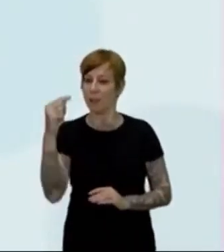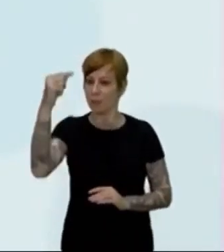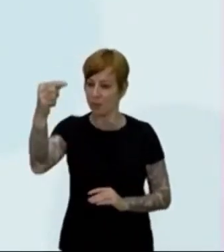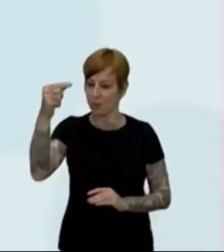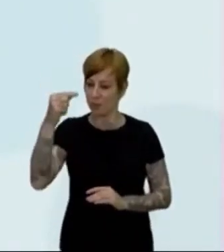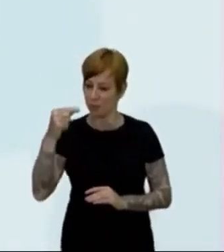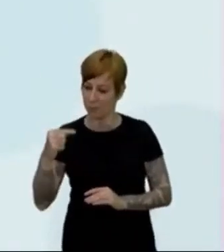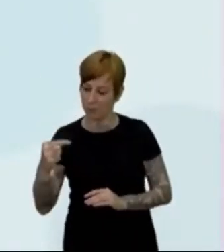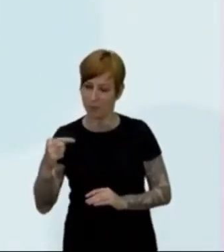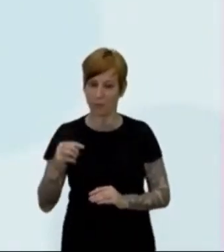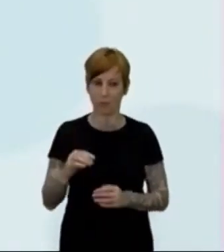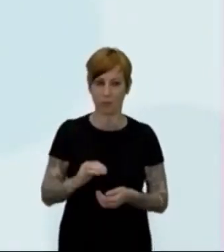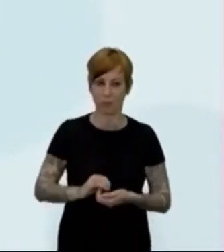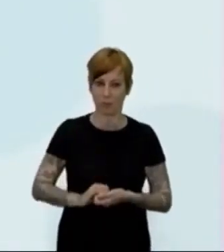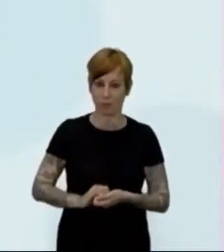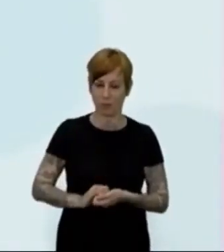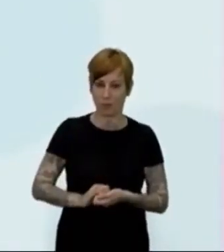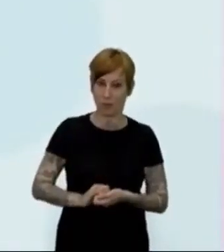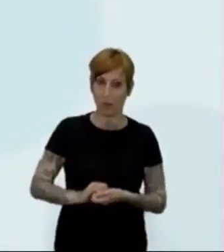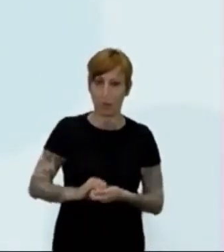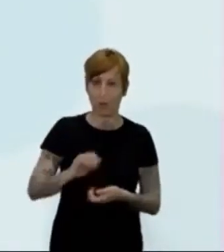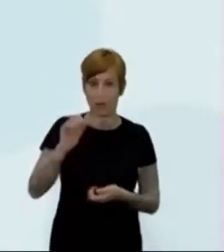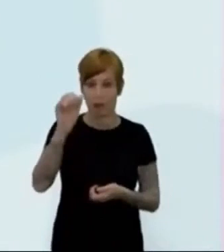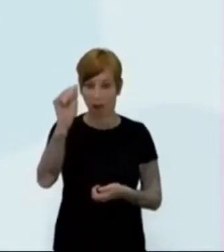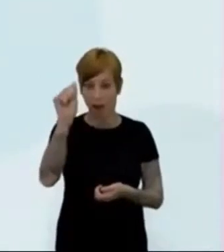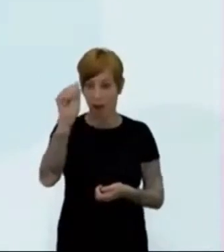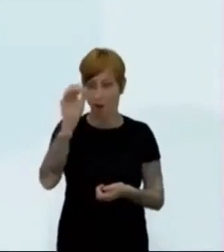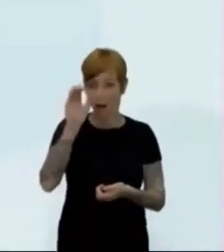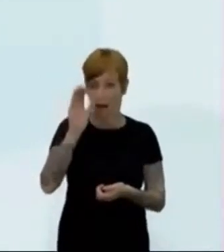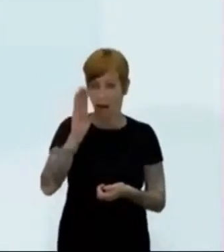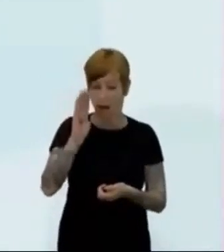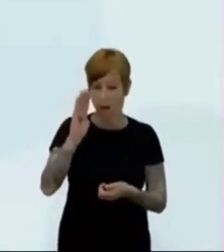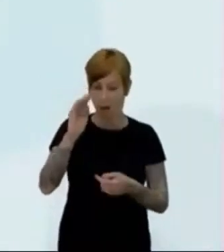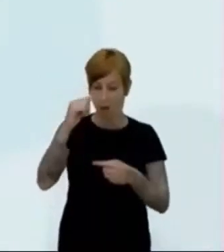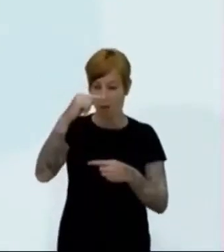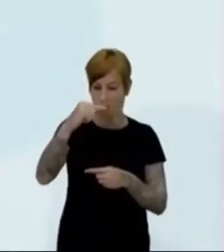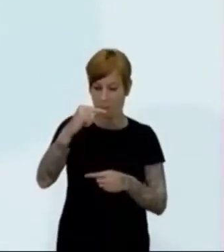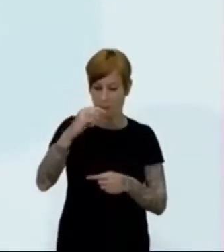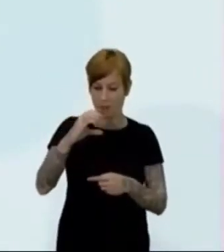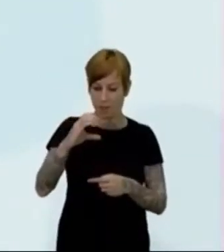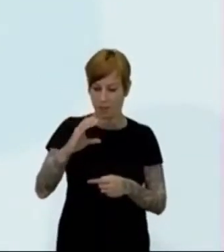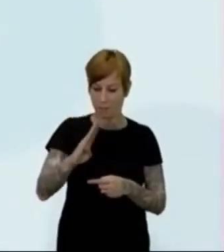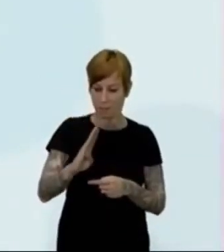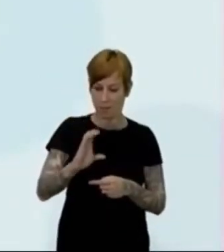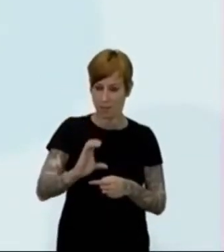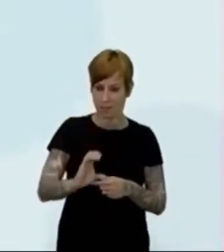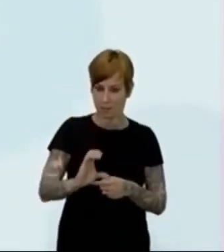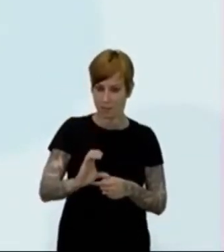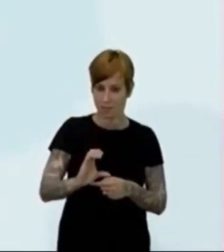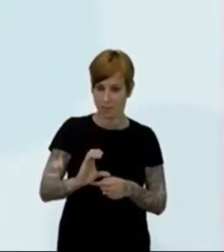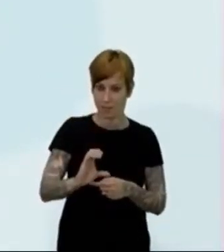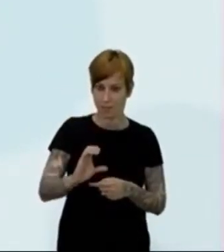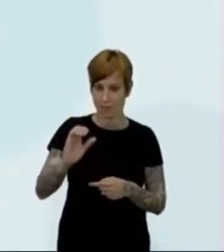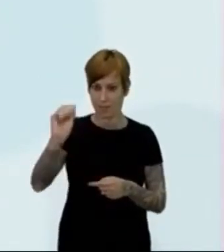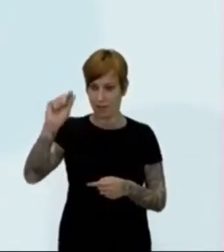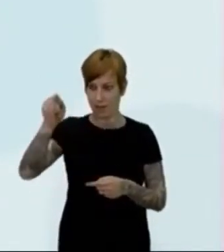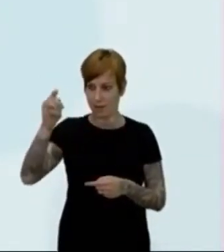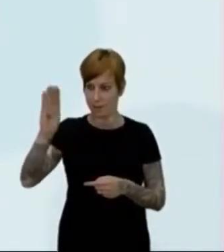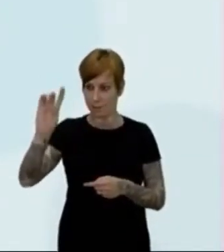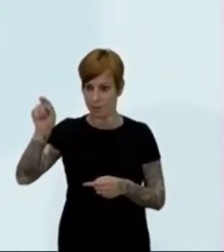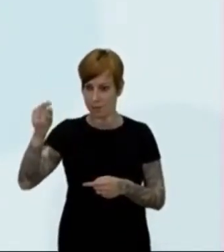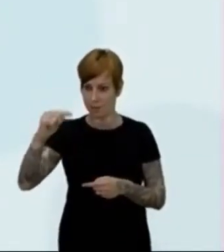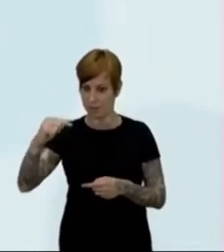para baixo. Então, você pode colocar AB sobre BC igual A' B' sobre B' C'. Ok,